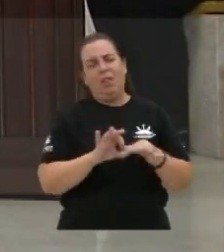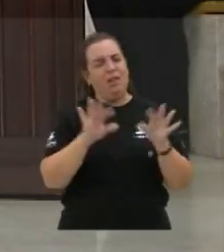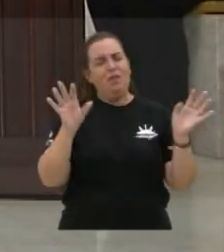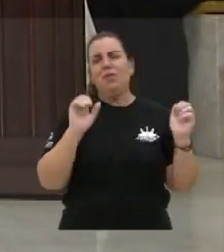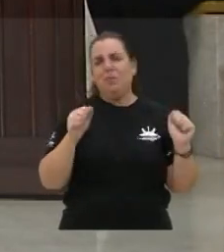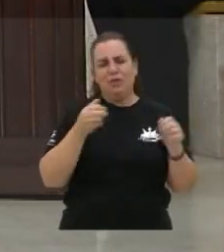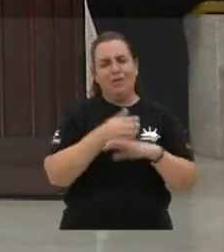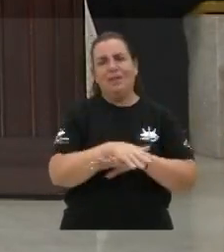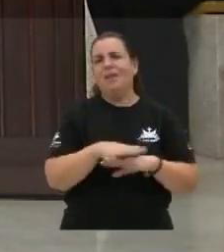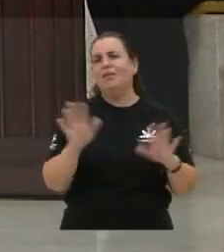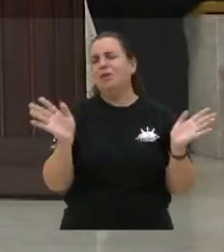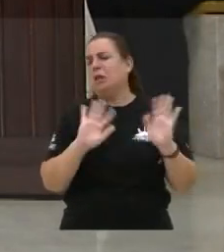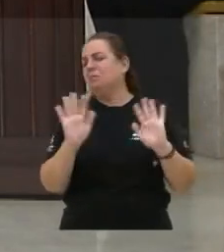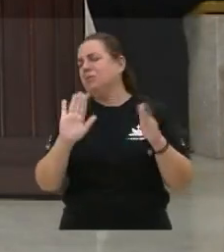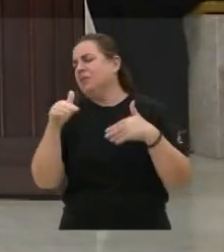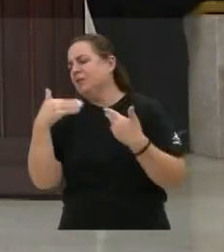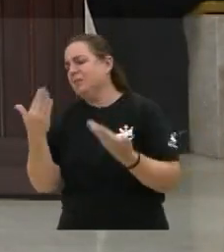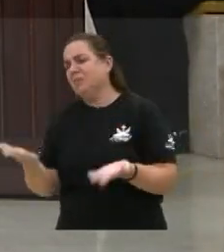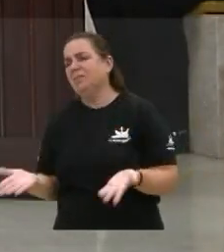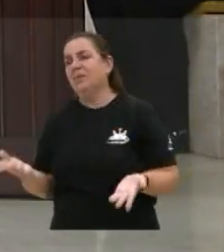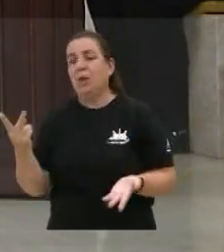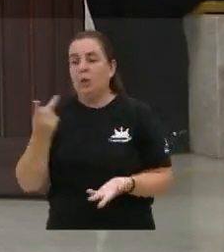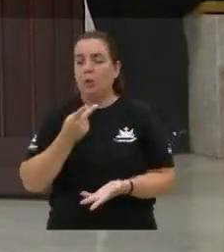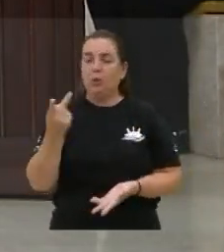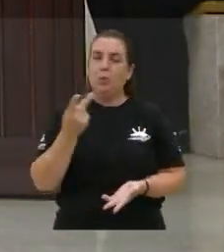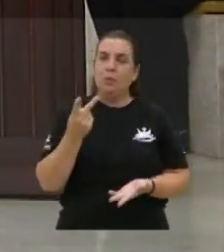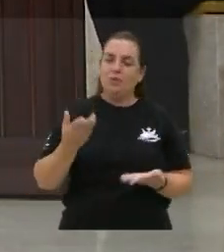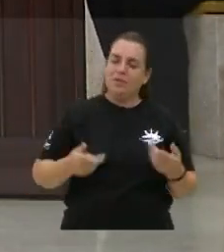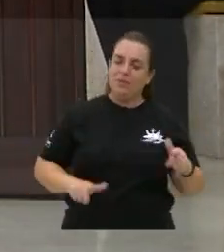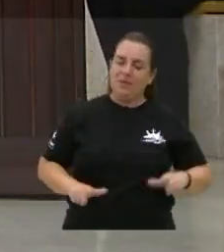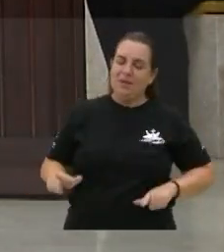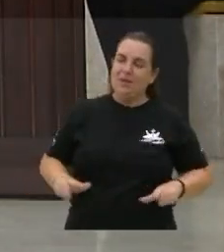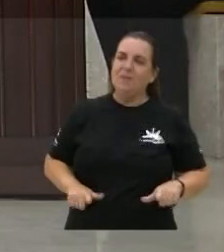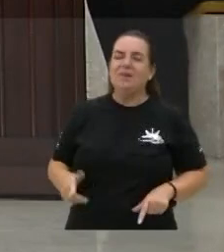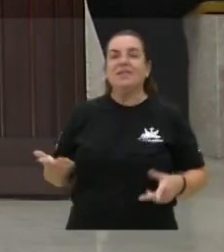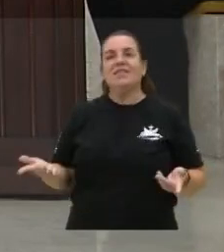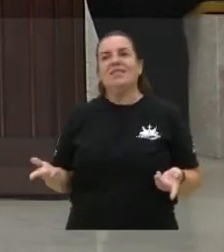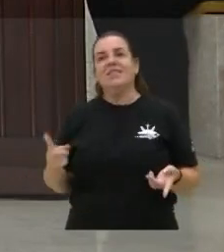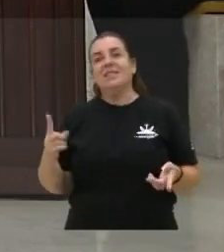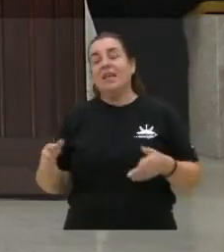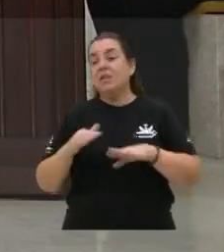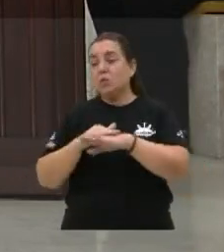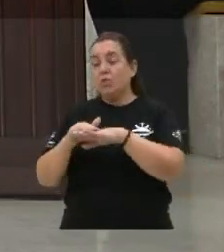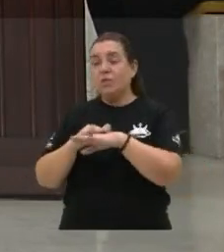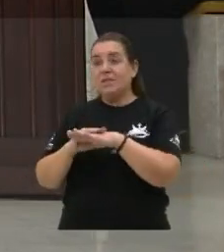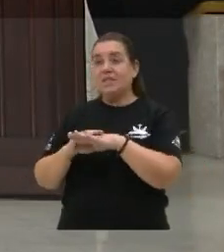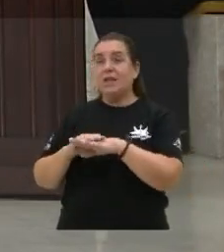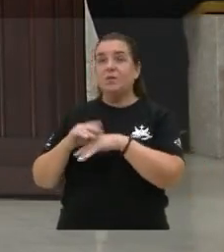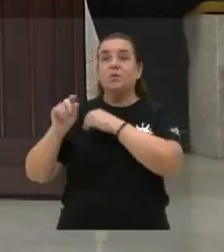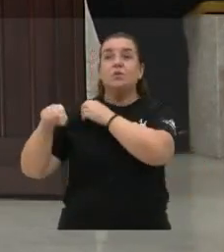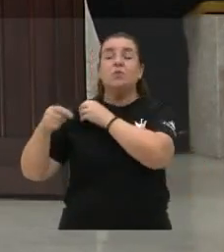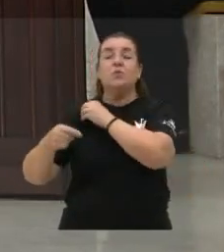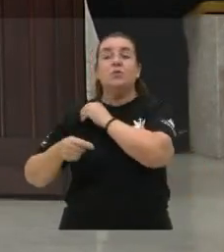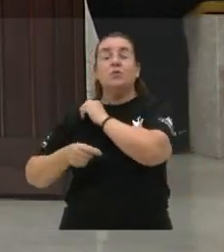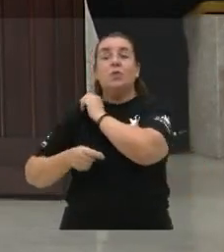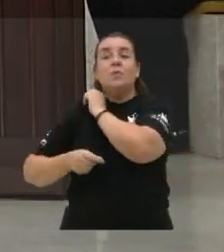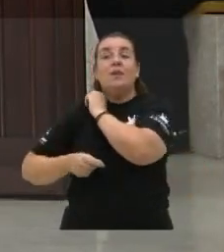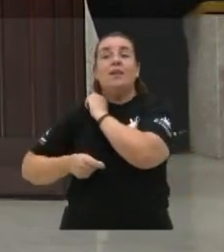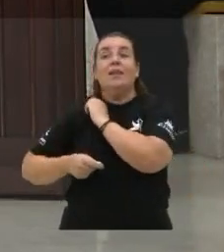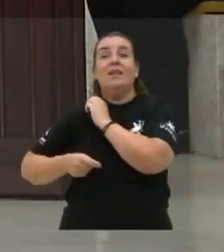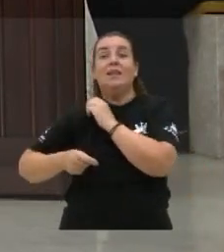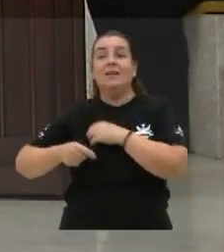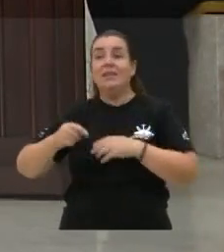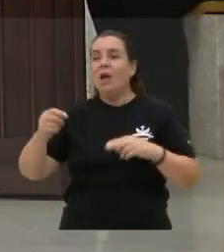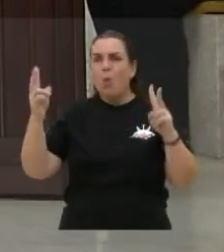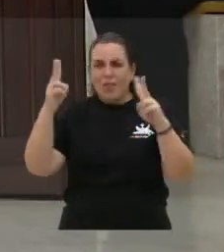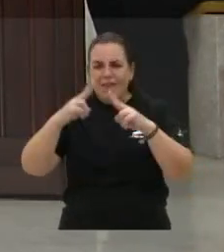Certamente foi uma saudação efusiva de duas primas, porque falavam, elas conversavam sobre no